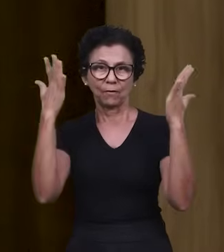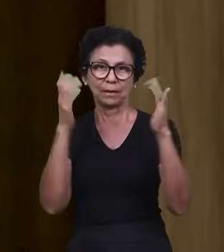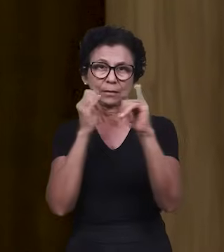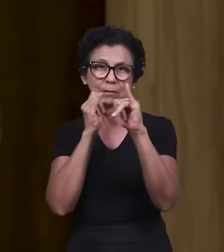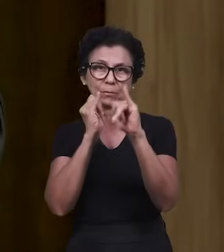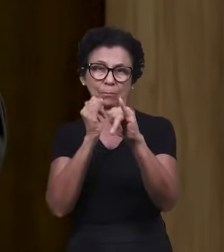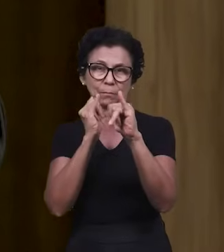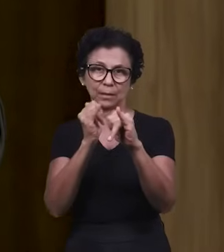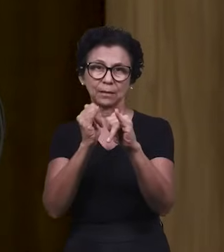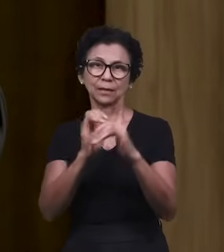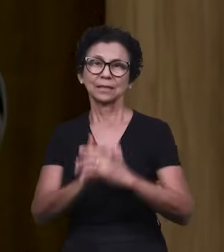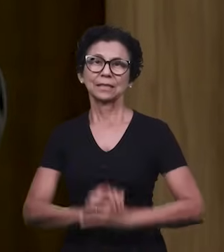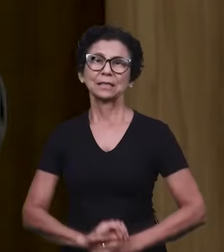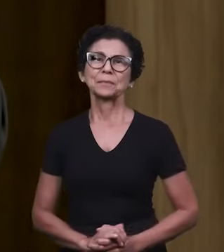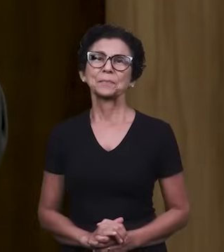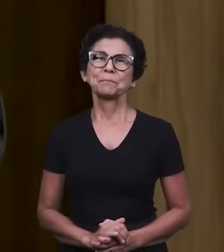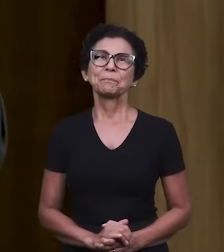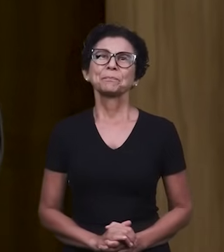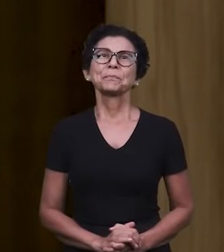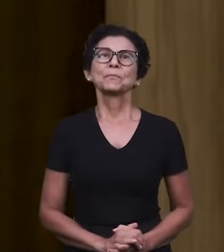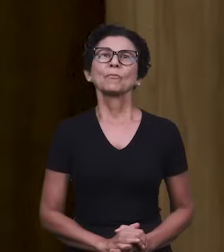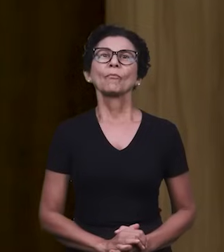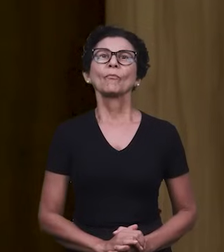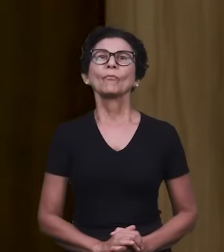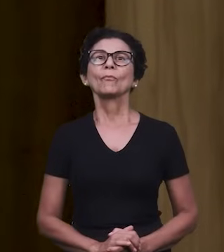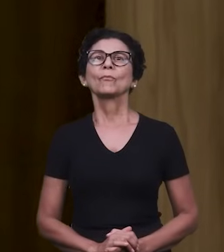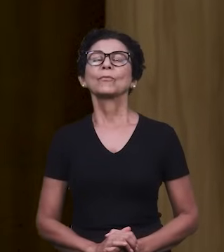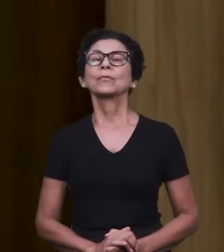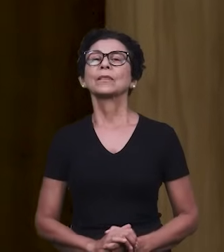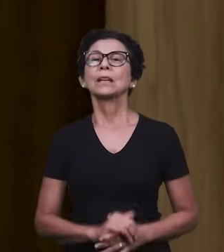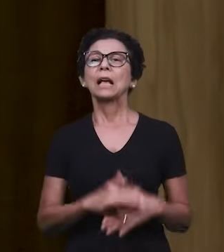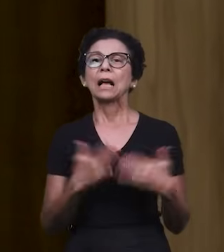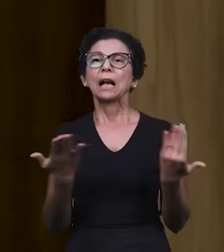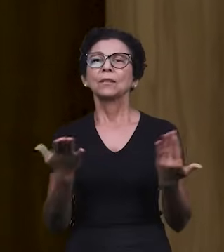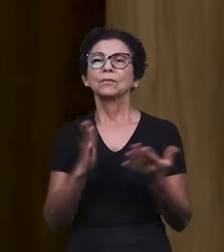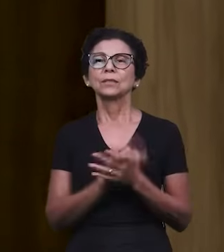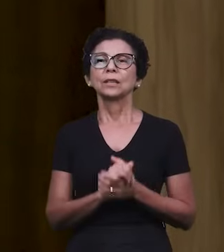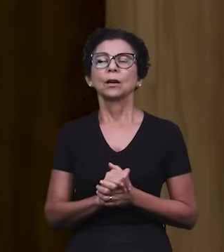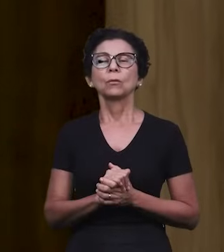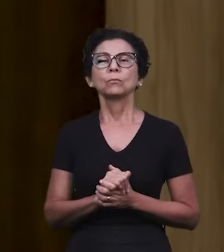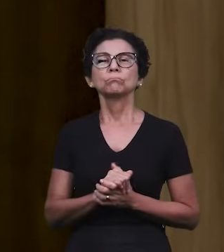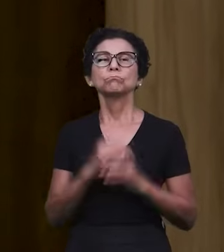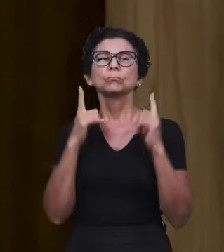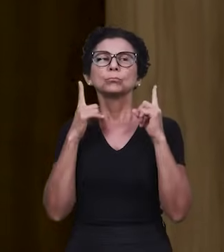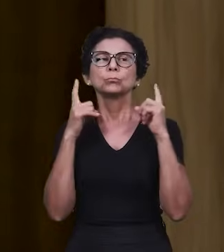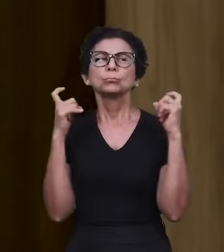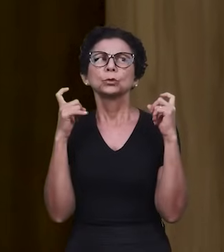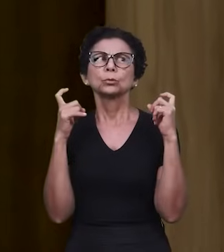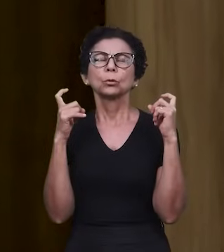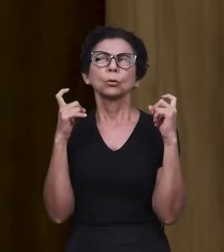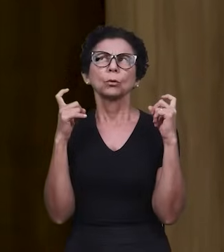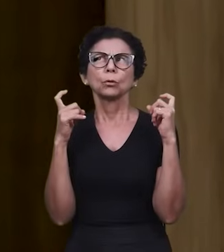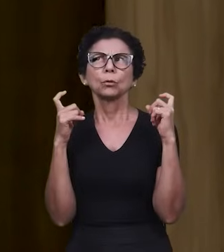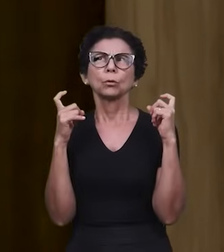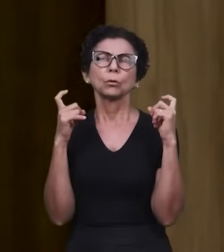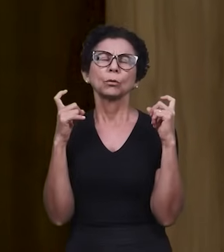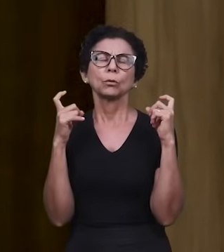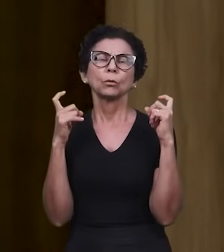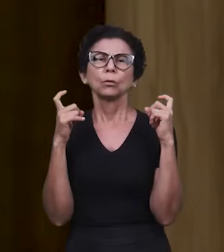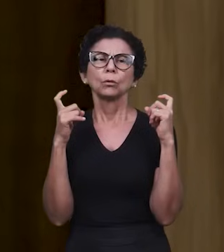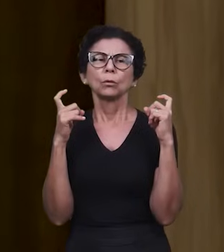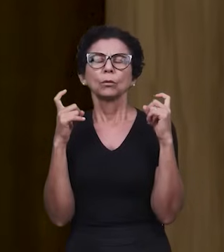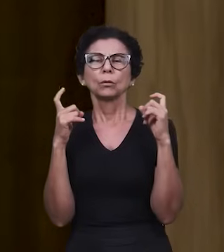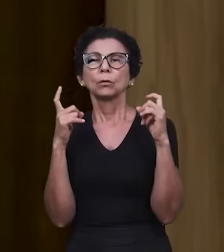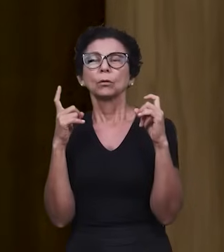trombetas, iniciava-se, portanto, havia um toque, né? Era o toque da trombeta